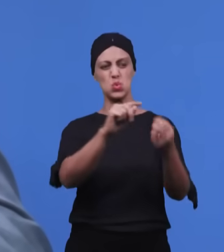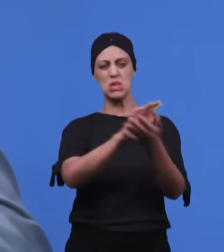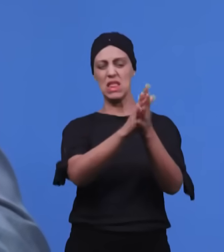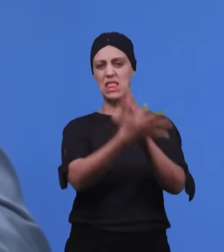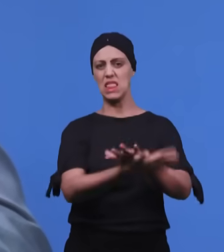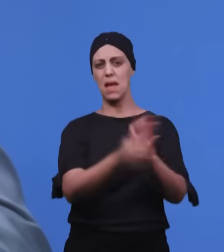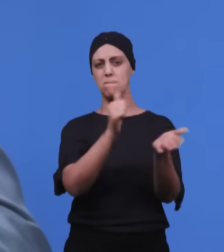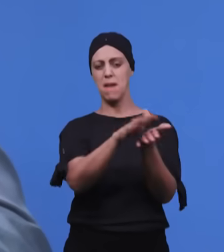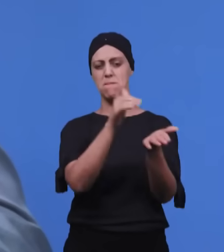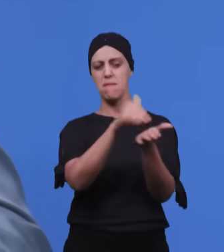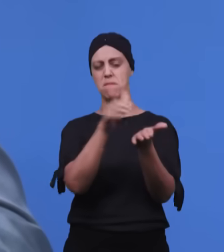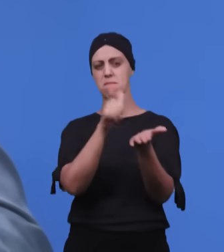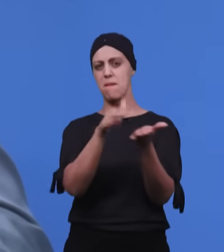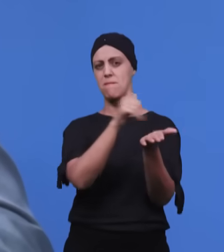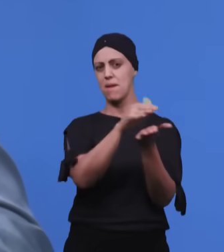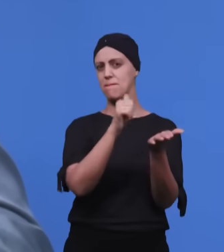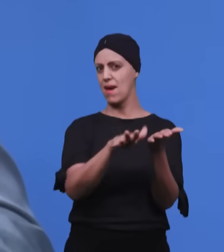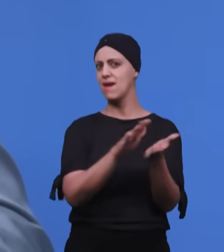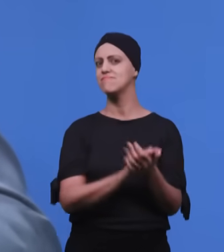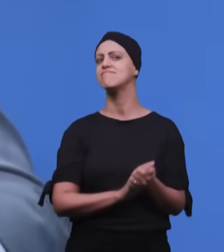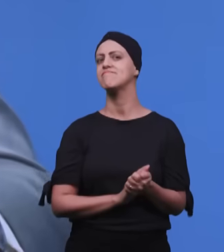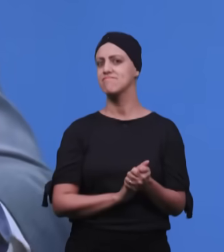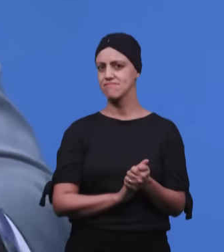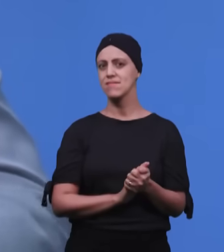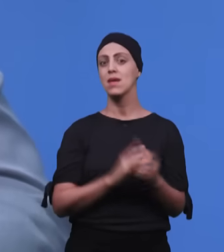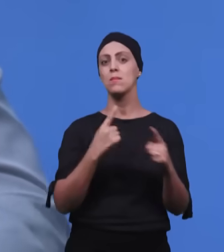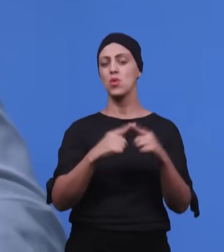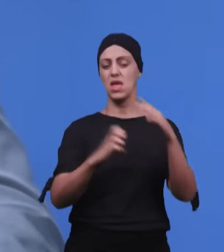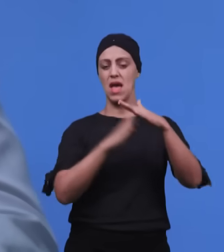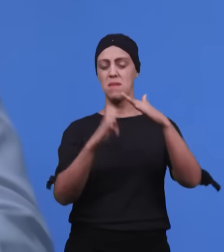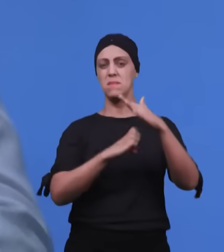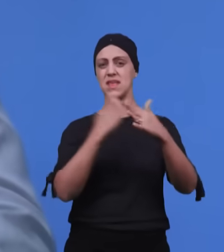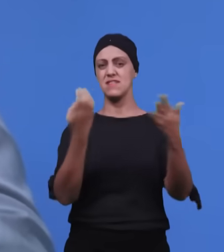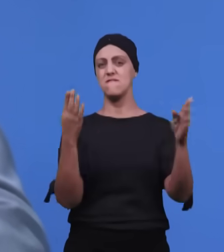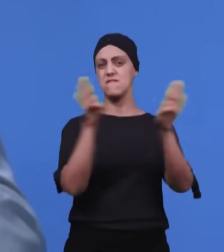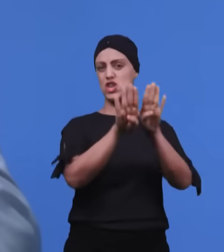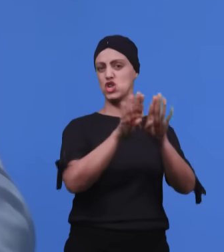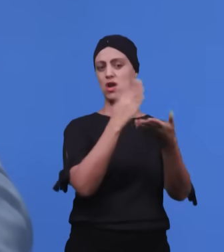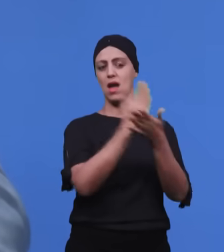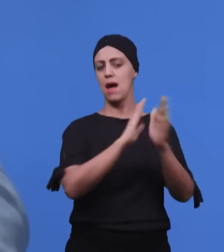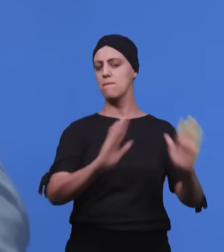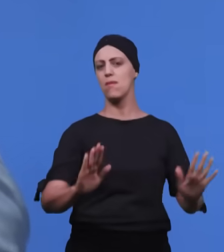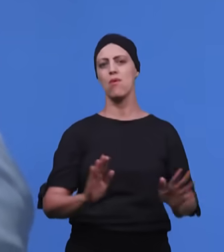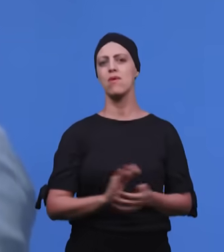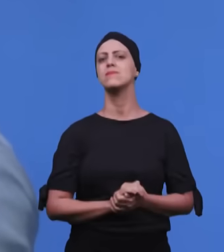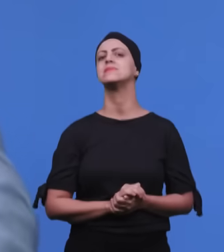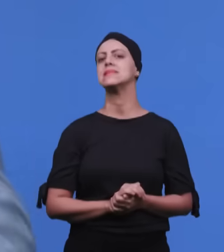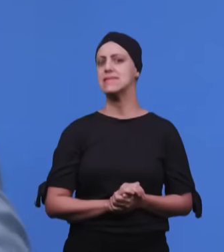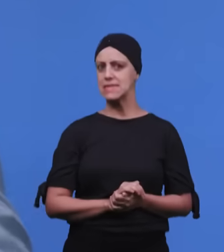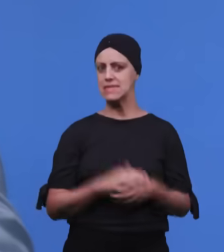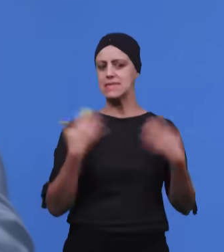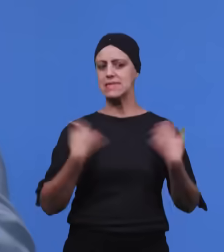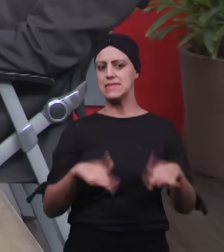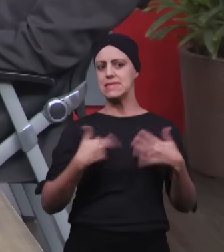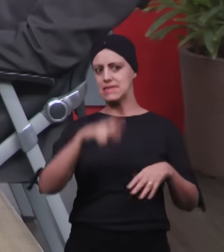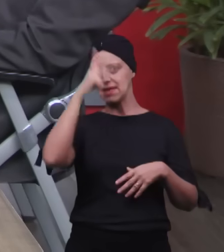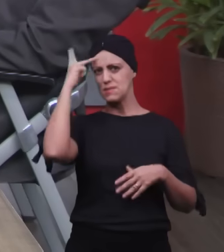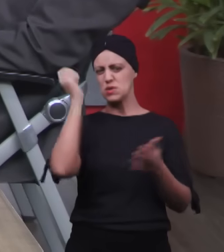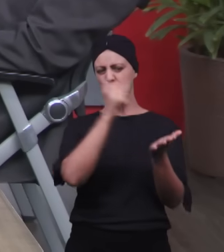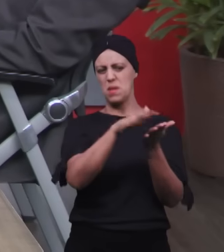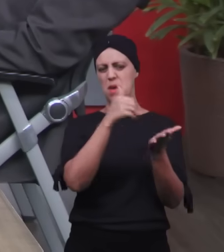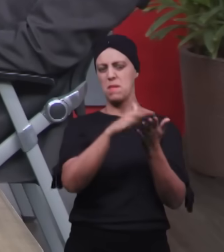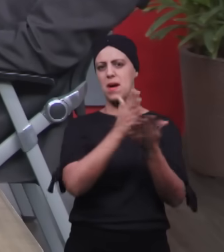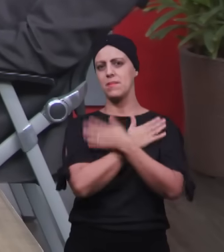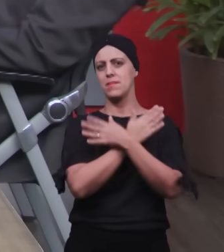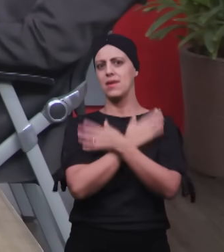teve pessoas que saiu da empresa que eu tô foi para lá e hoje está desempregado e